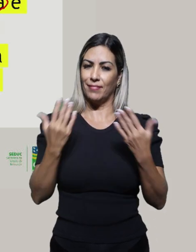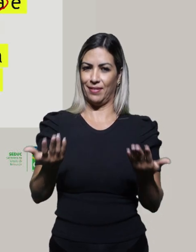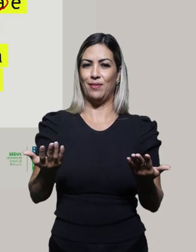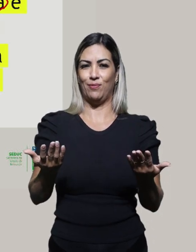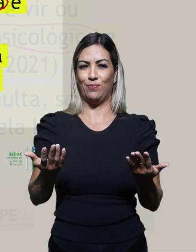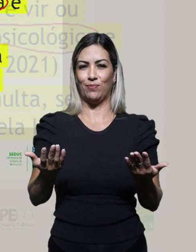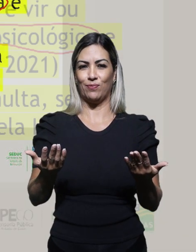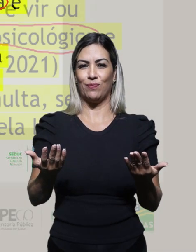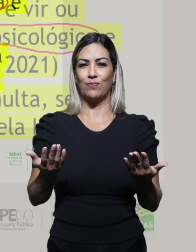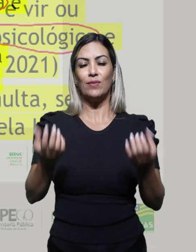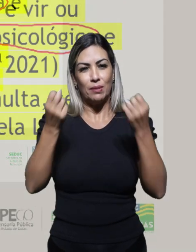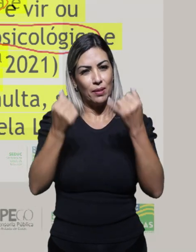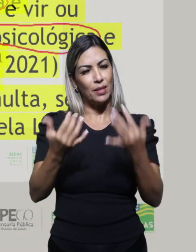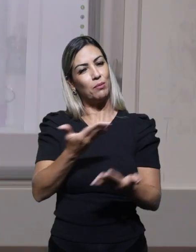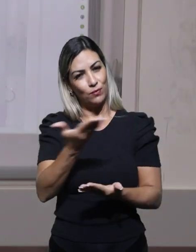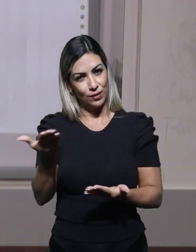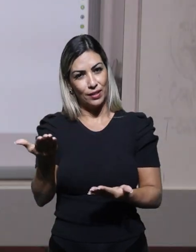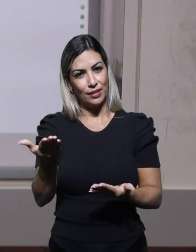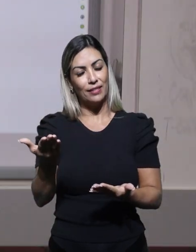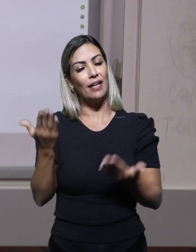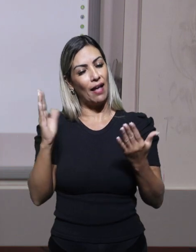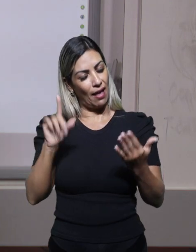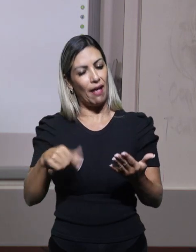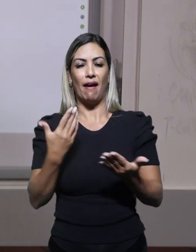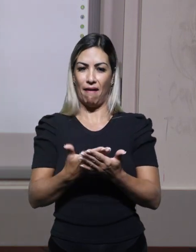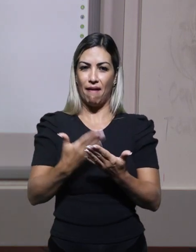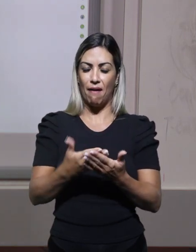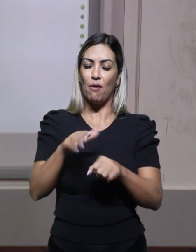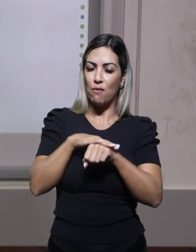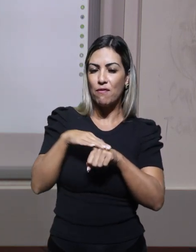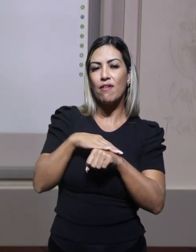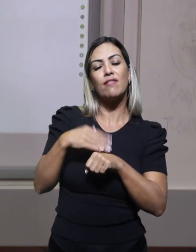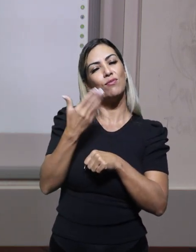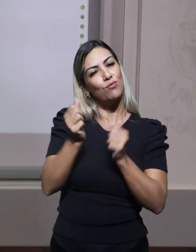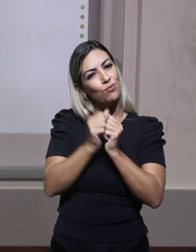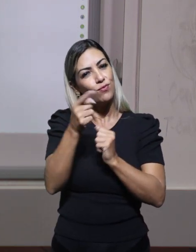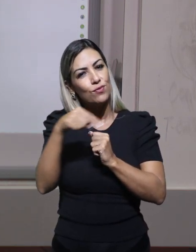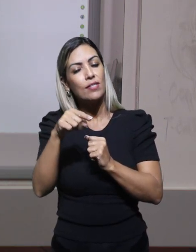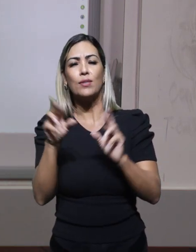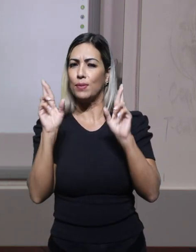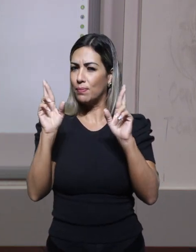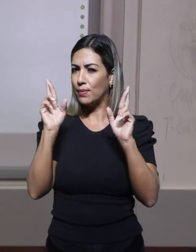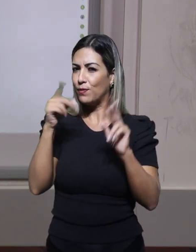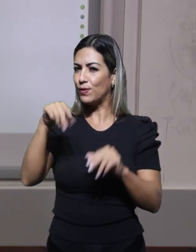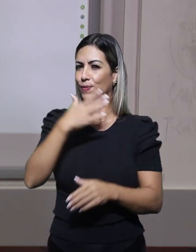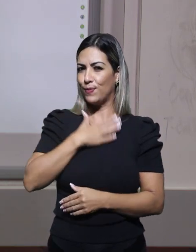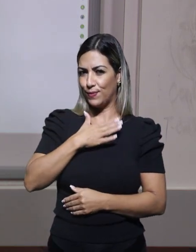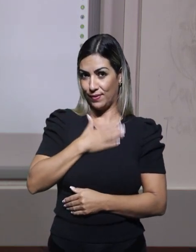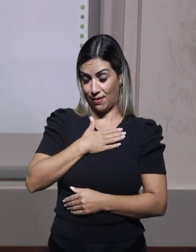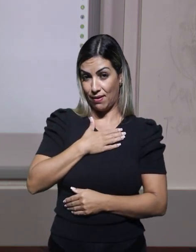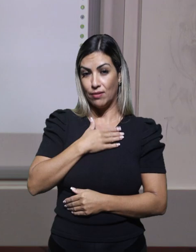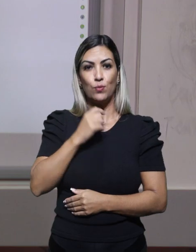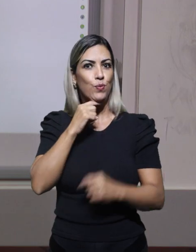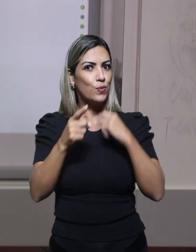Bom, gente, em poucas linhas, essa era a conversa que eu tinha para ter com vocês. Eu espero que vocês tenham